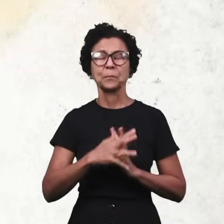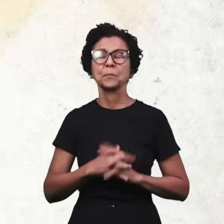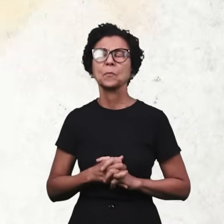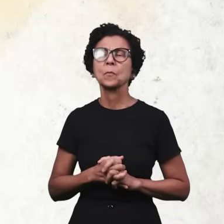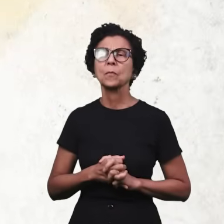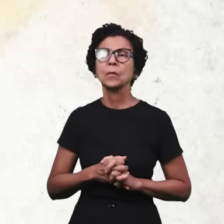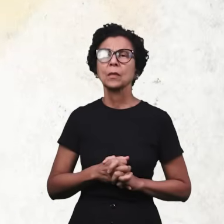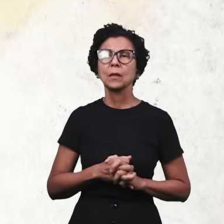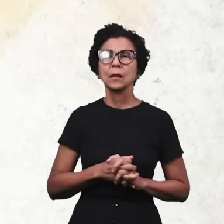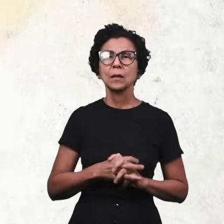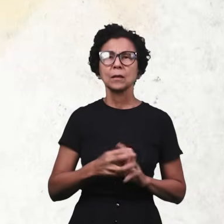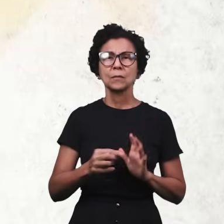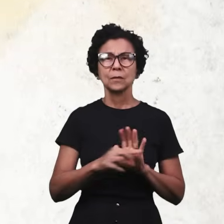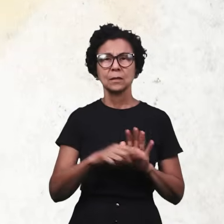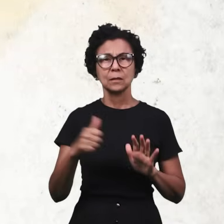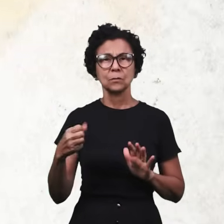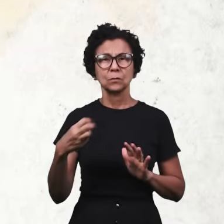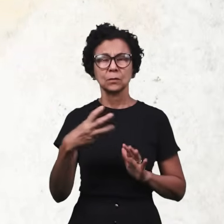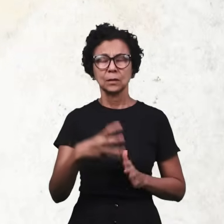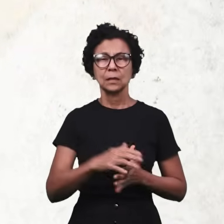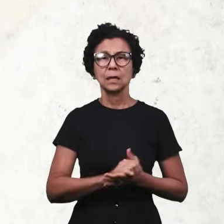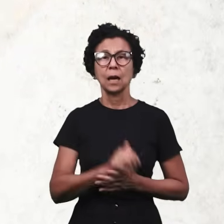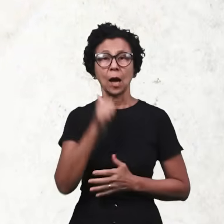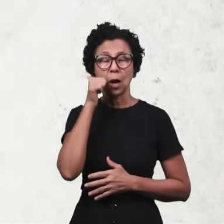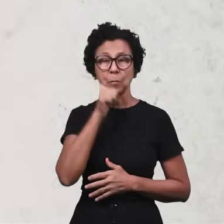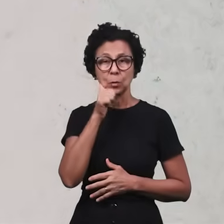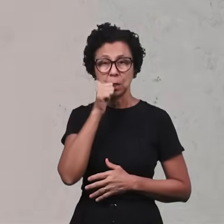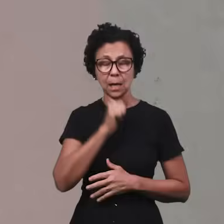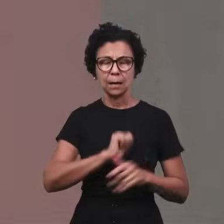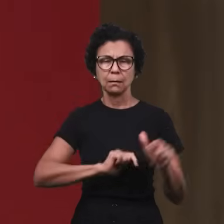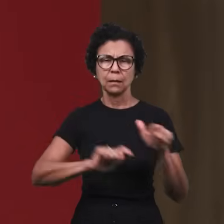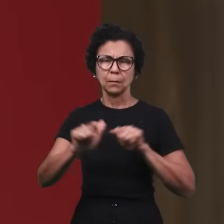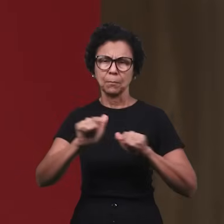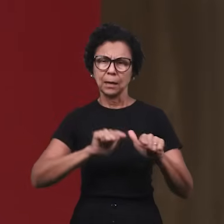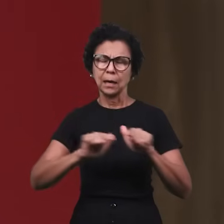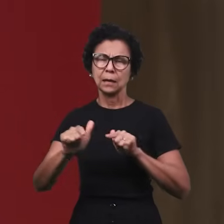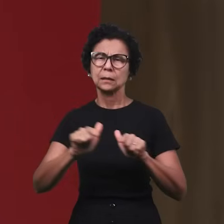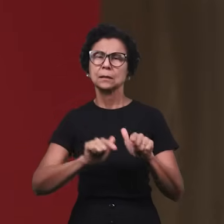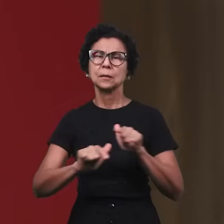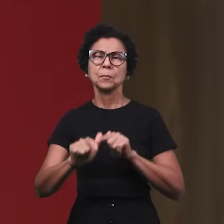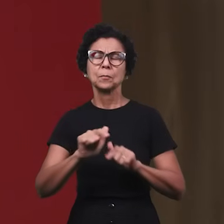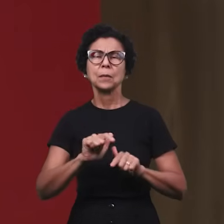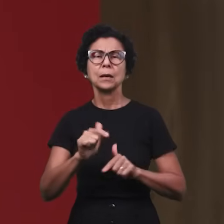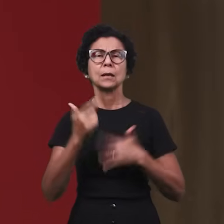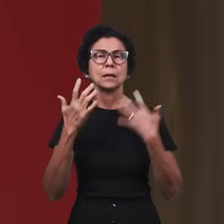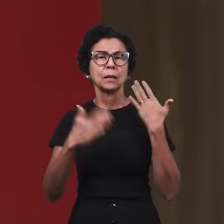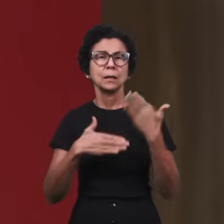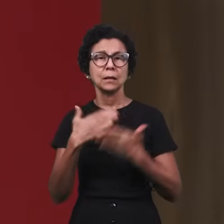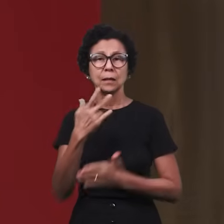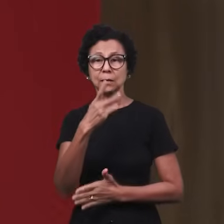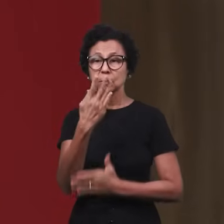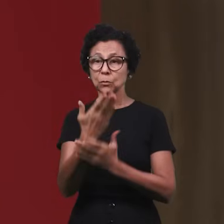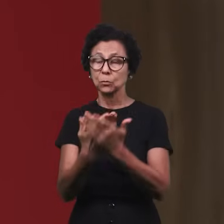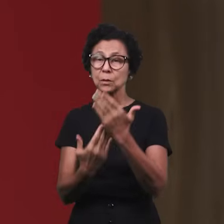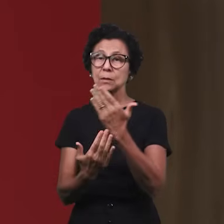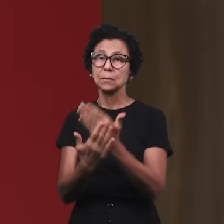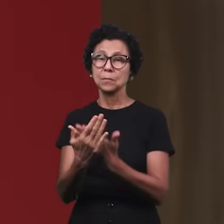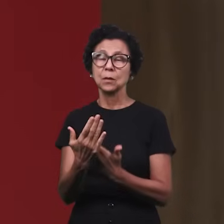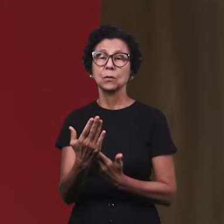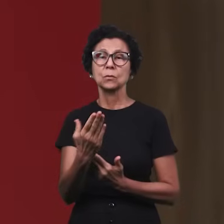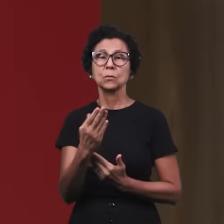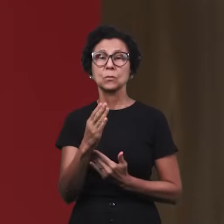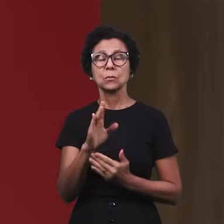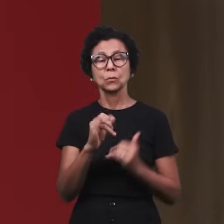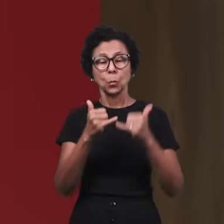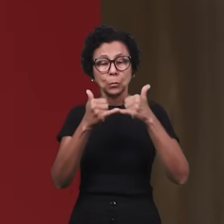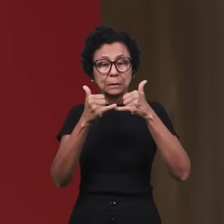e trabalha de boa vontade com as suas mãos. Então, nós vamos, nesse primeiro bloco aqui, nós vamos